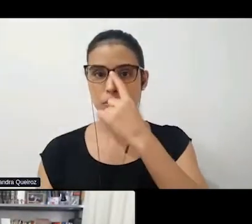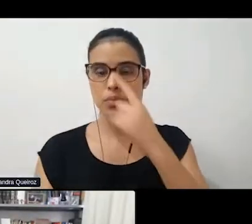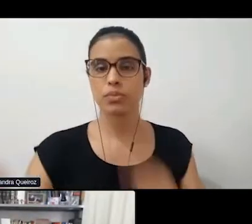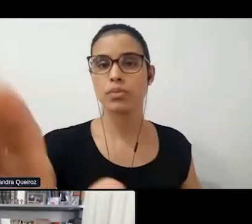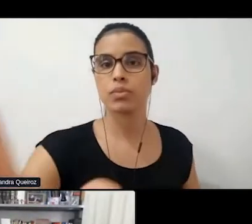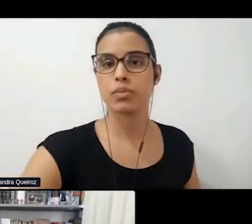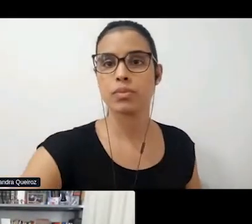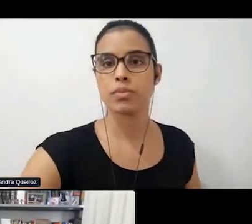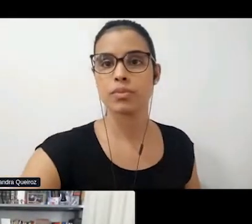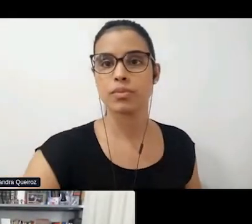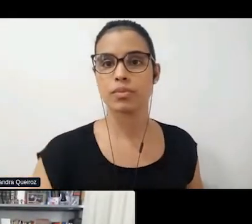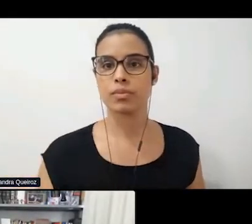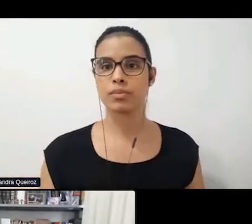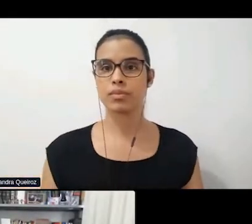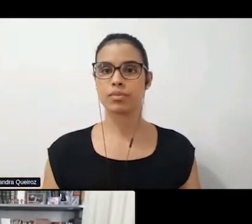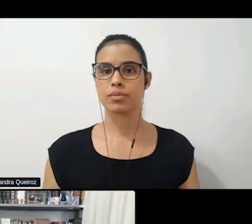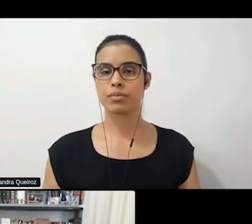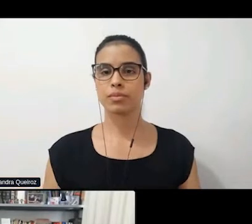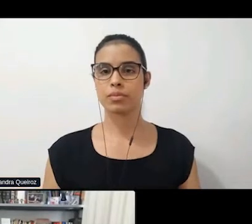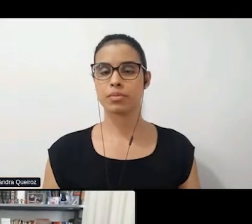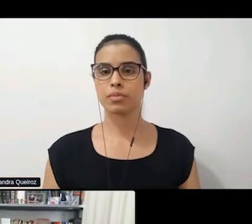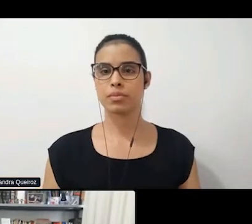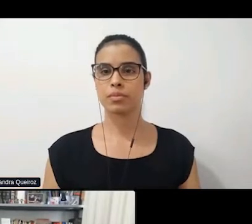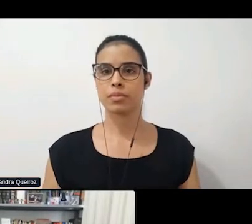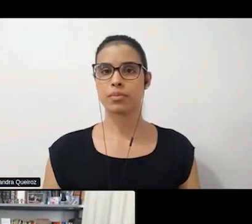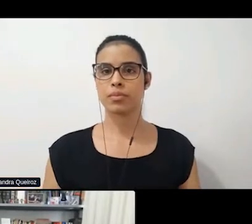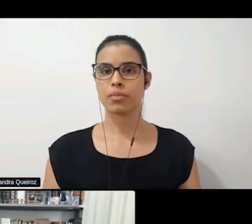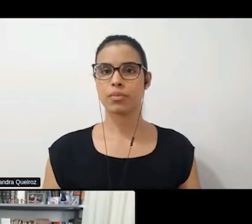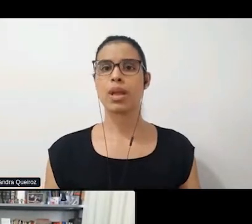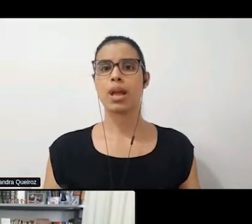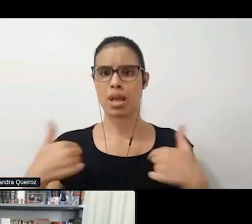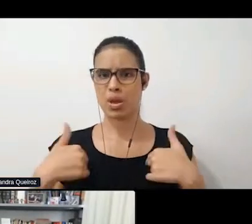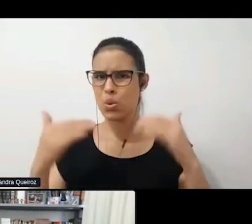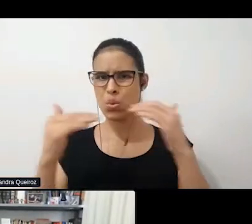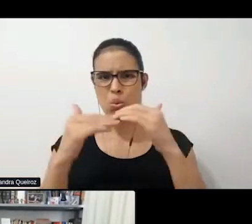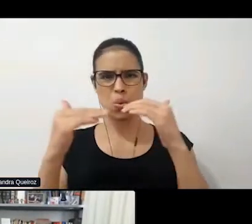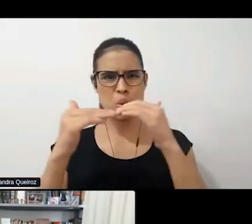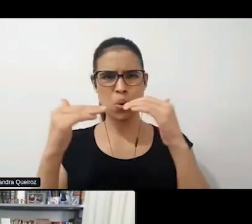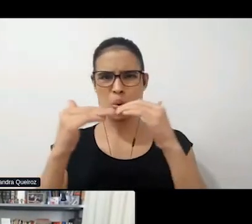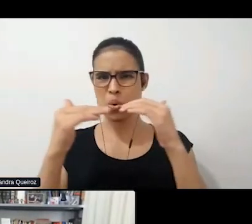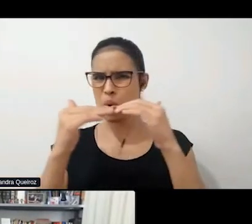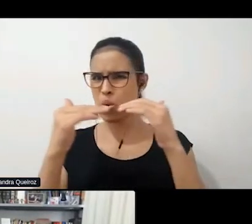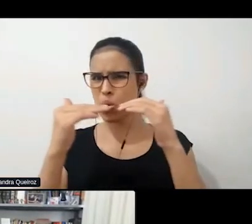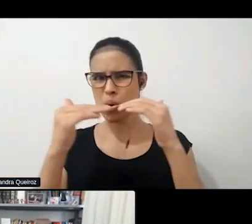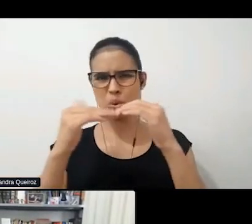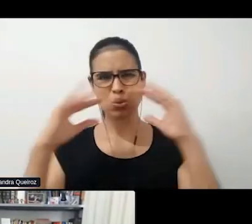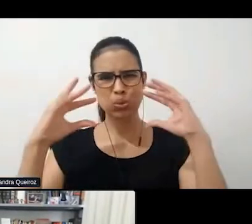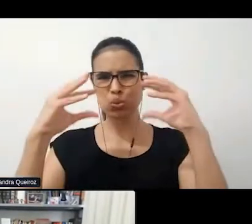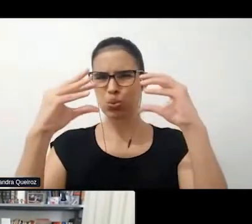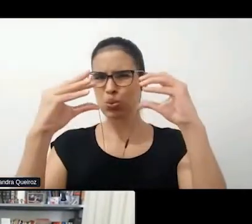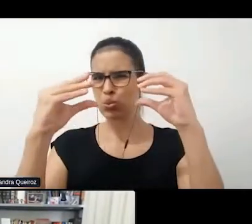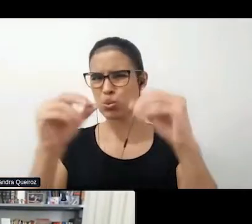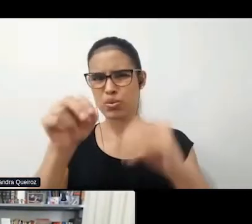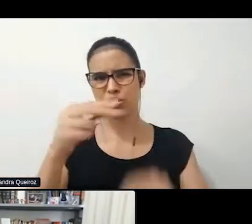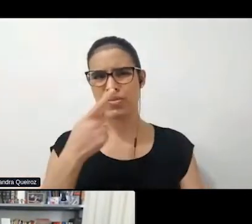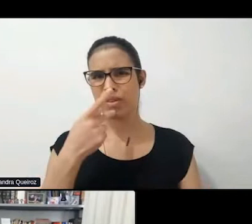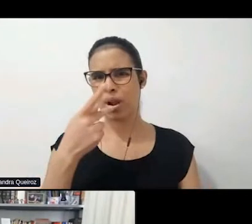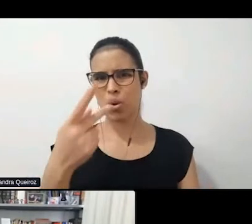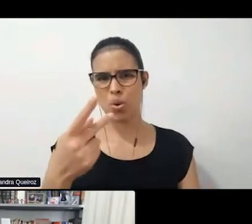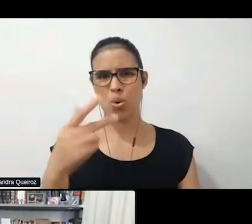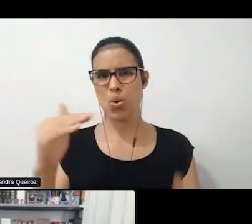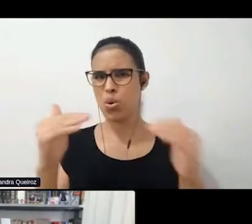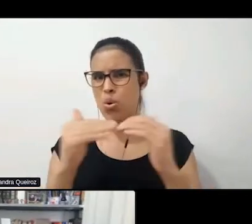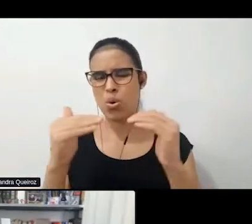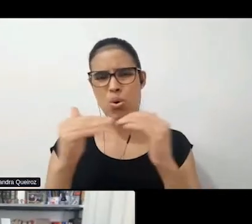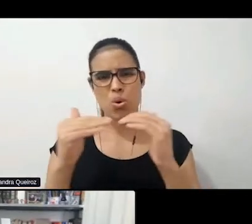Bom, eu concordo em gênero, número e grau. Eu acho que quando as empresas e